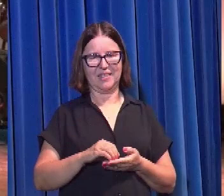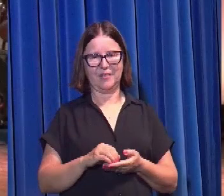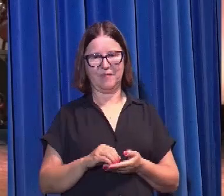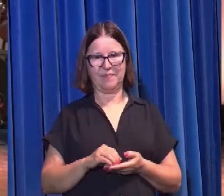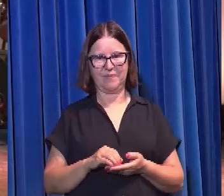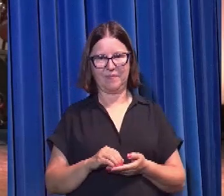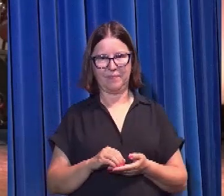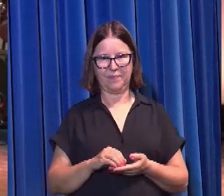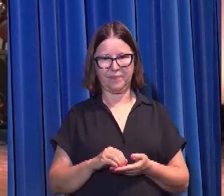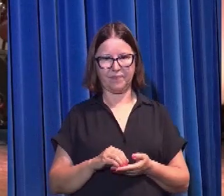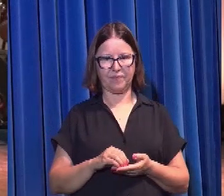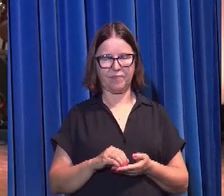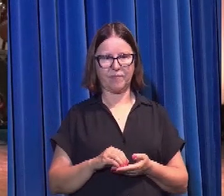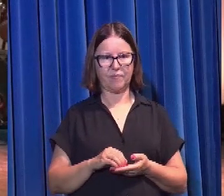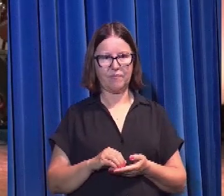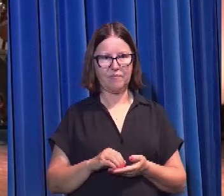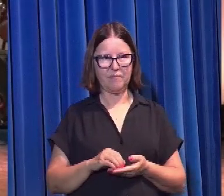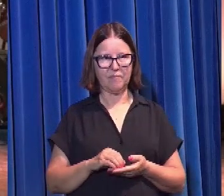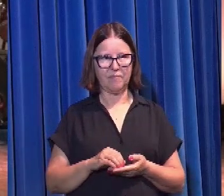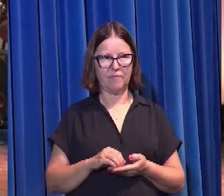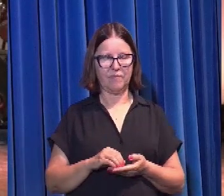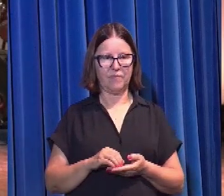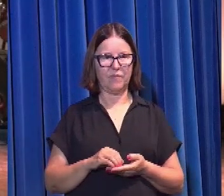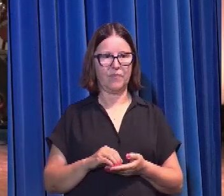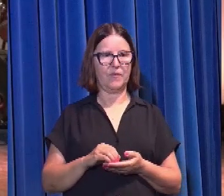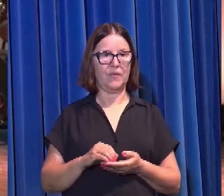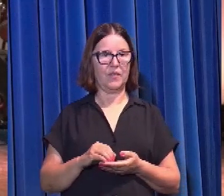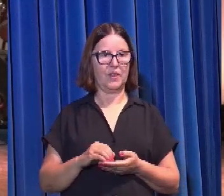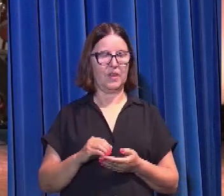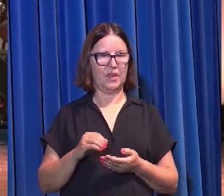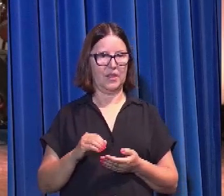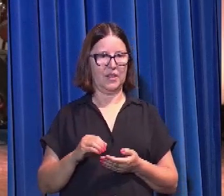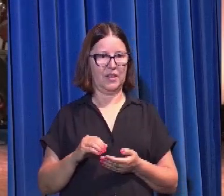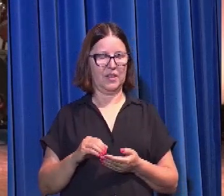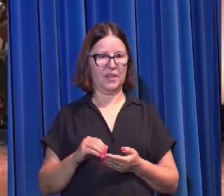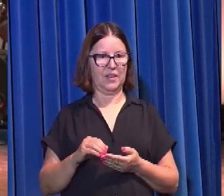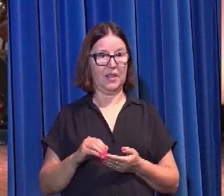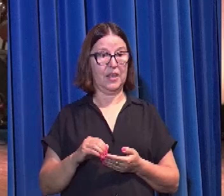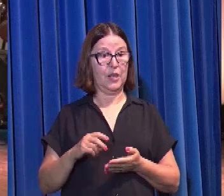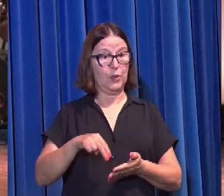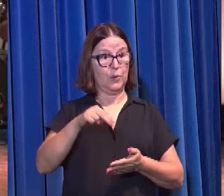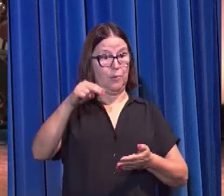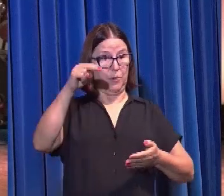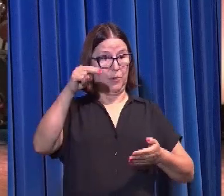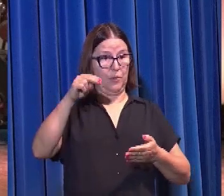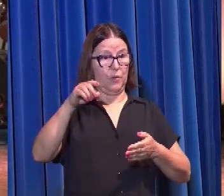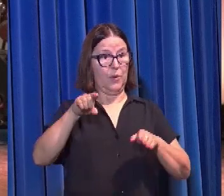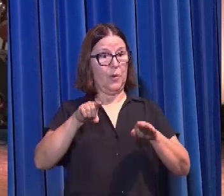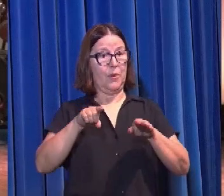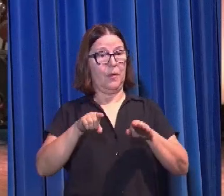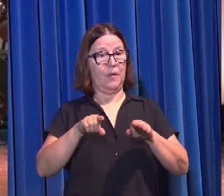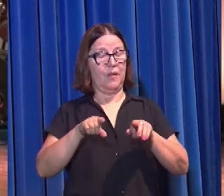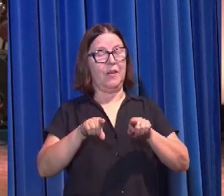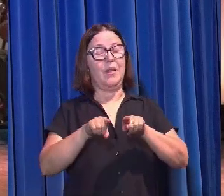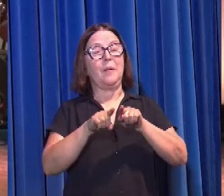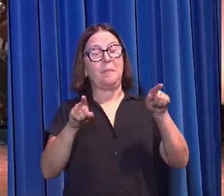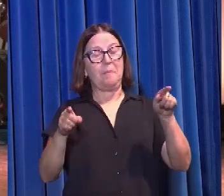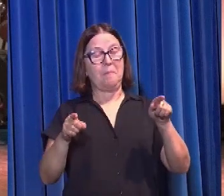Ora, que quer dizer subiu, senão que também havia descido até as regiões inferiores da